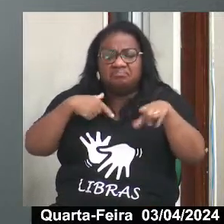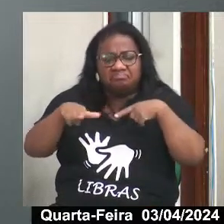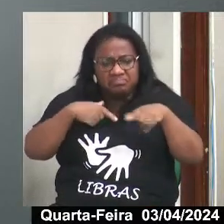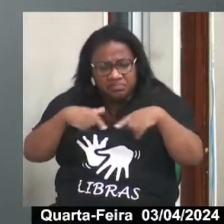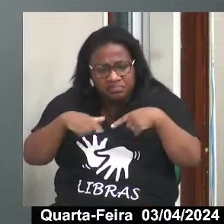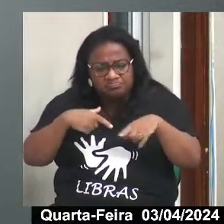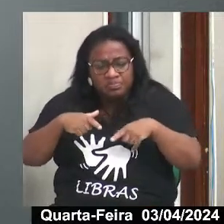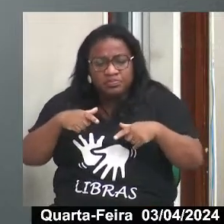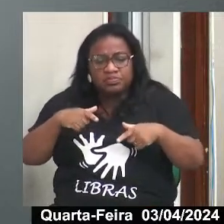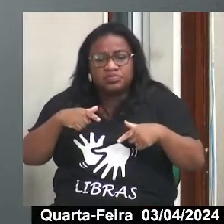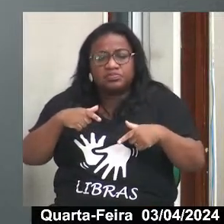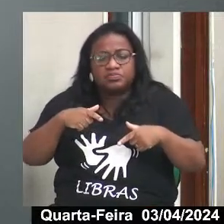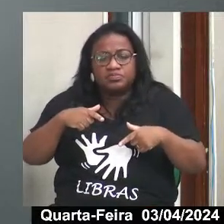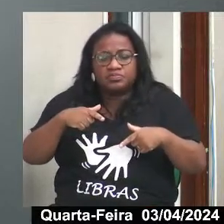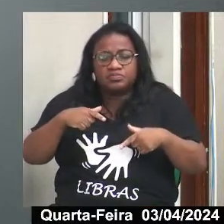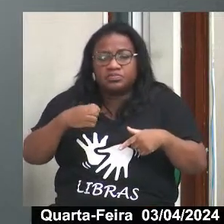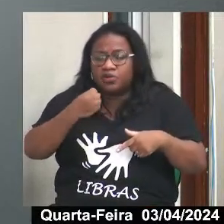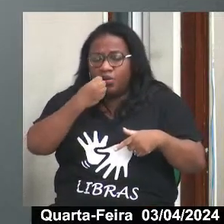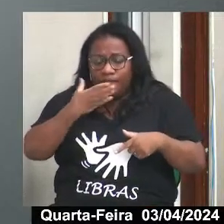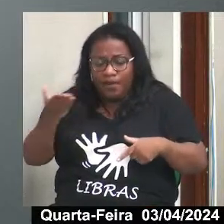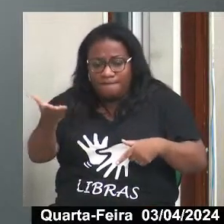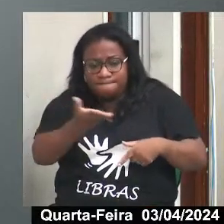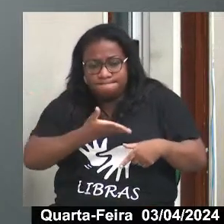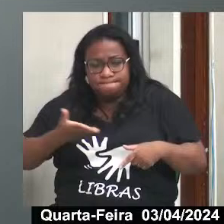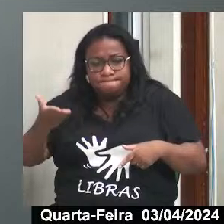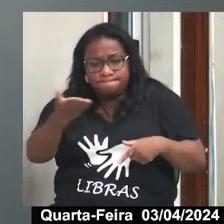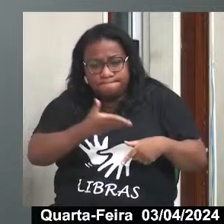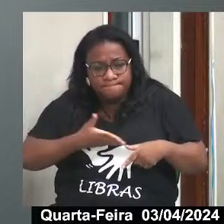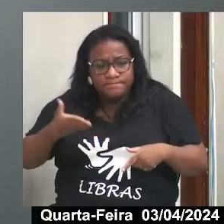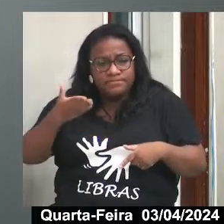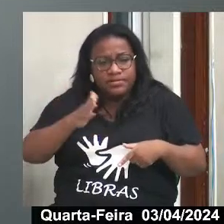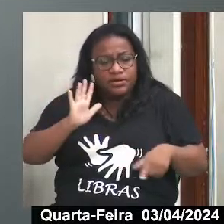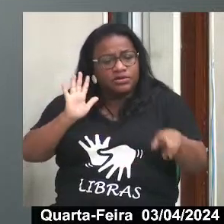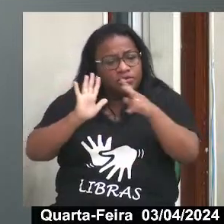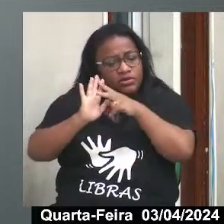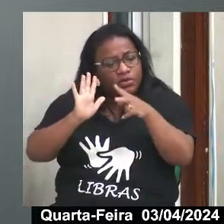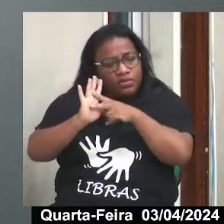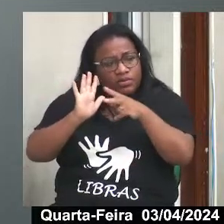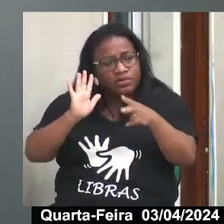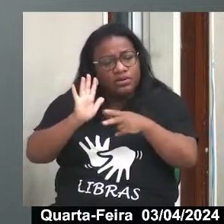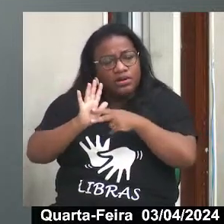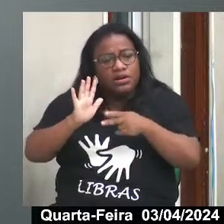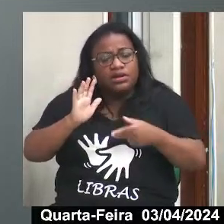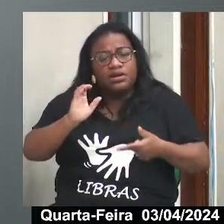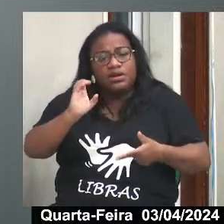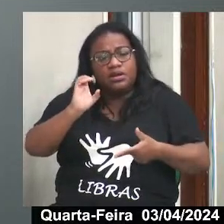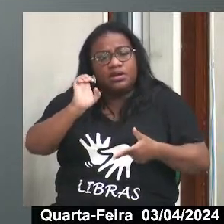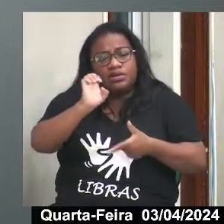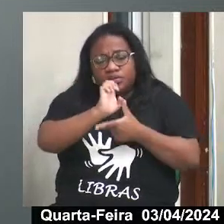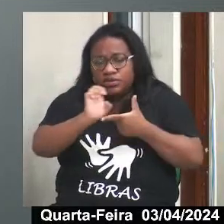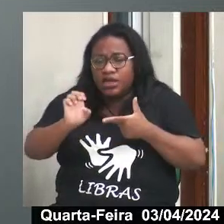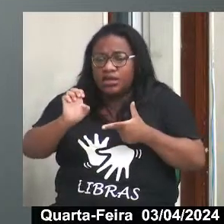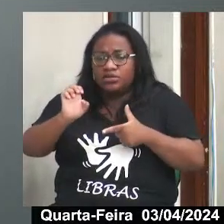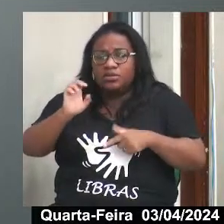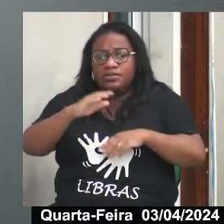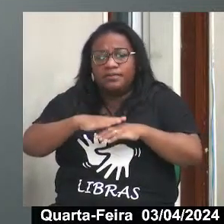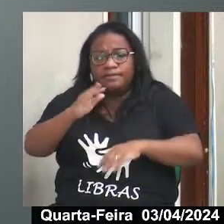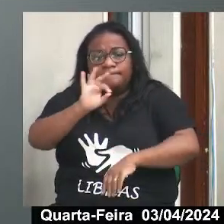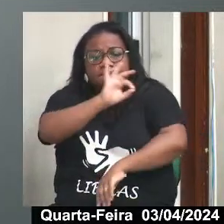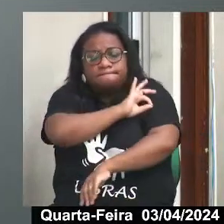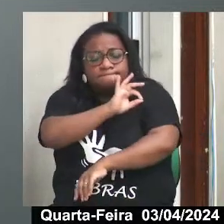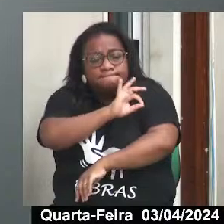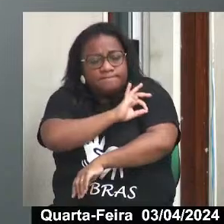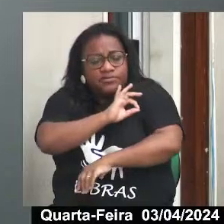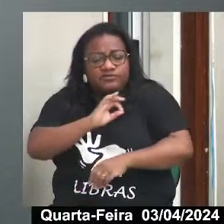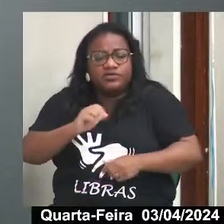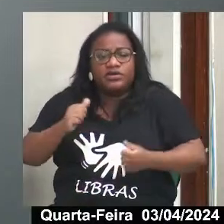falou, acerca do Bom Prato, que já é um programa do Estado que o prefeito trouxe aqui para a nossa cidade, juntamente com o